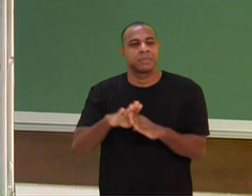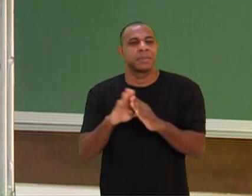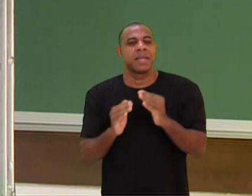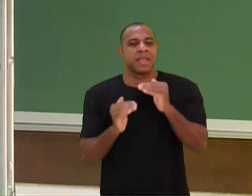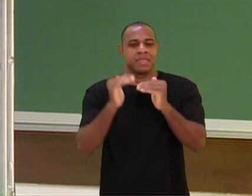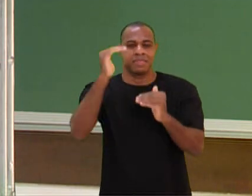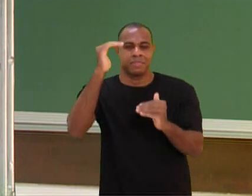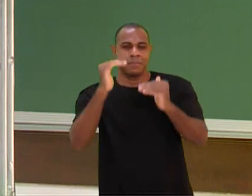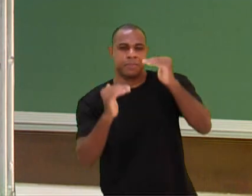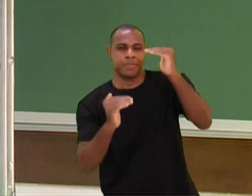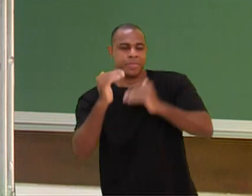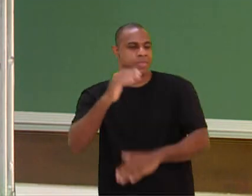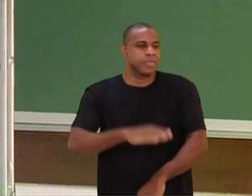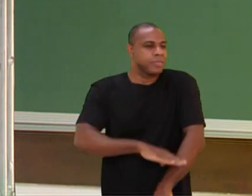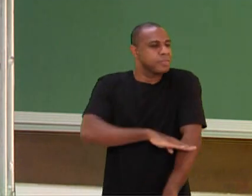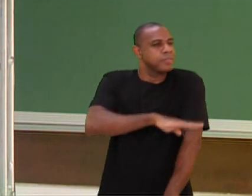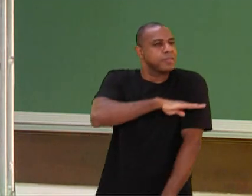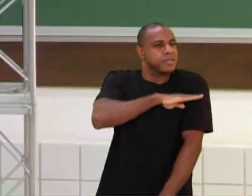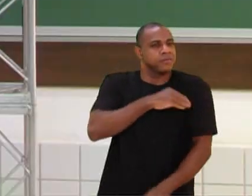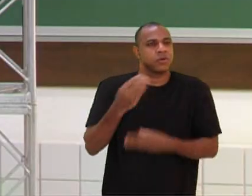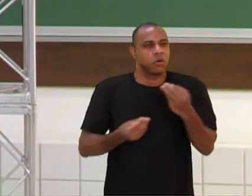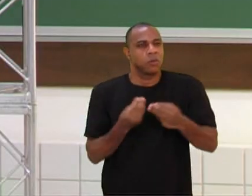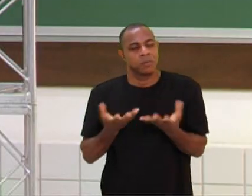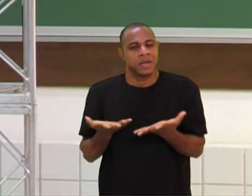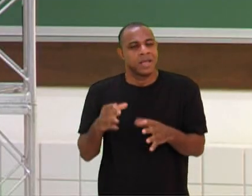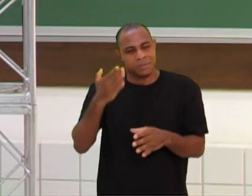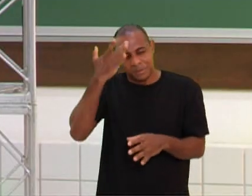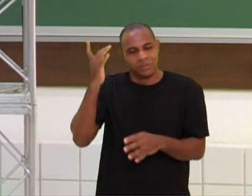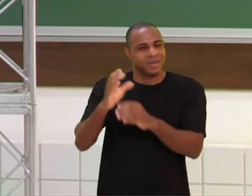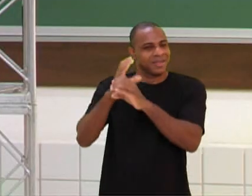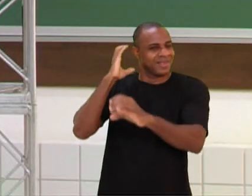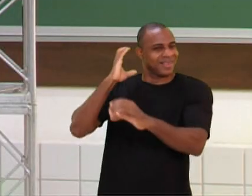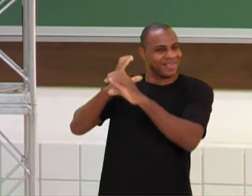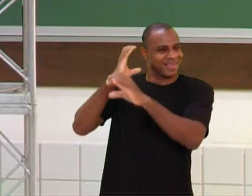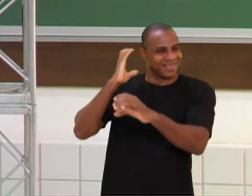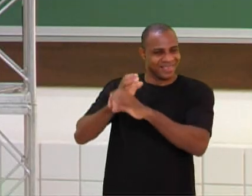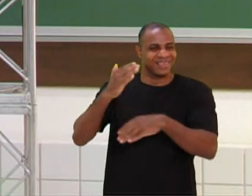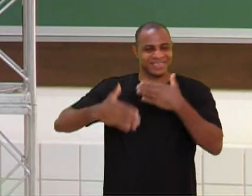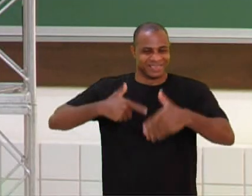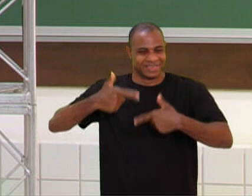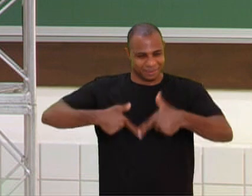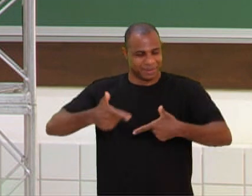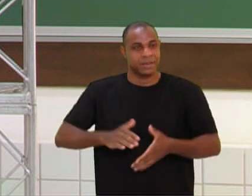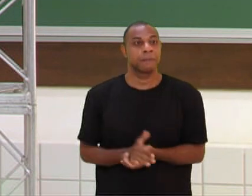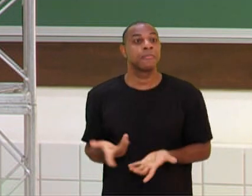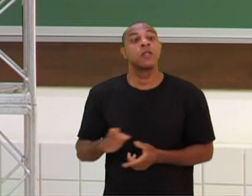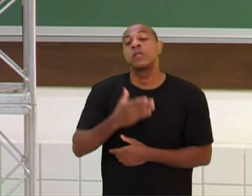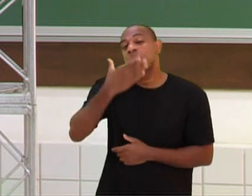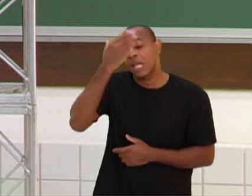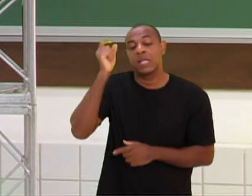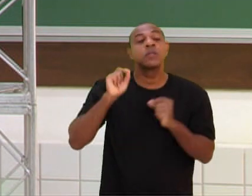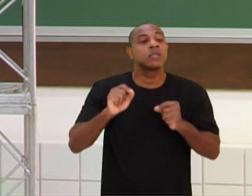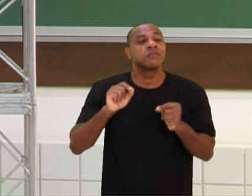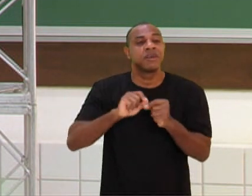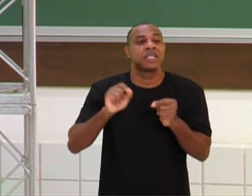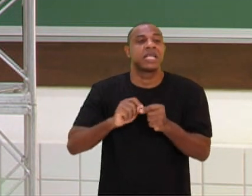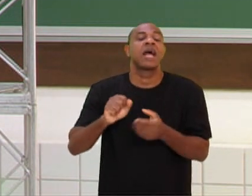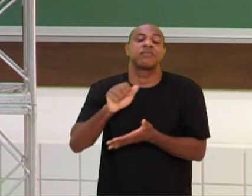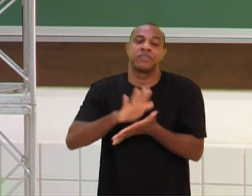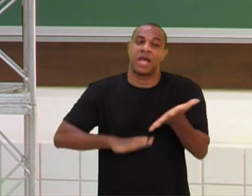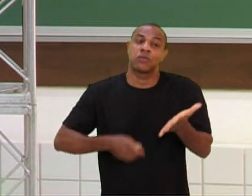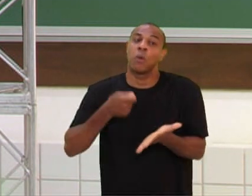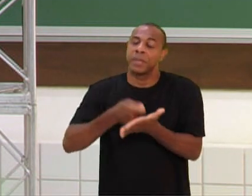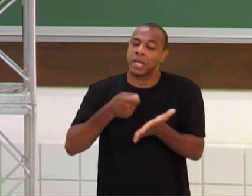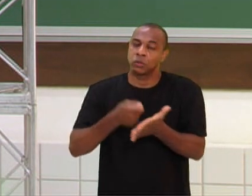se as coisas estão alinhadas e tudo certinho. Antes de mais nada, vamos falar sobre nossos recadinhos primordiais, Não esqueçam de fazer suas atividades